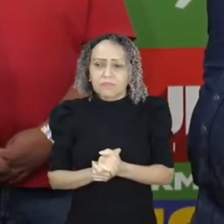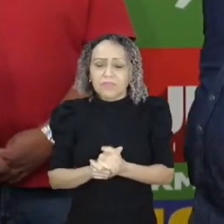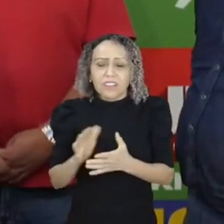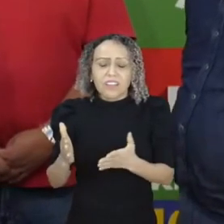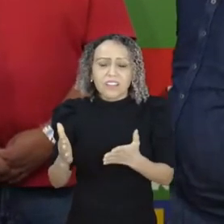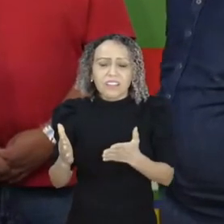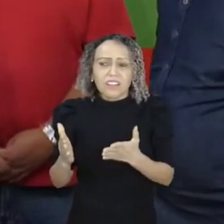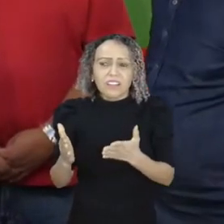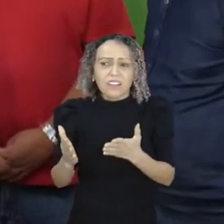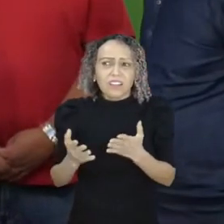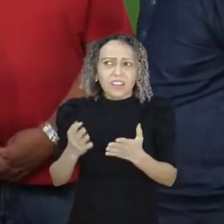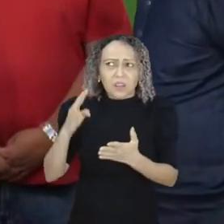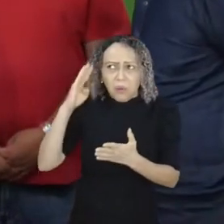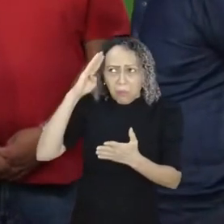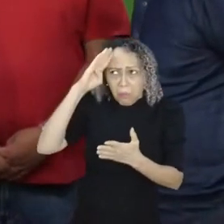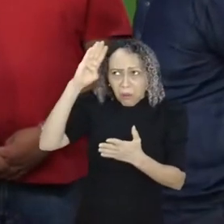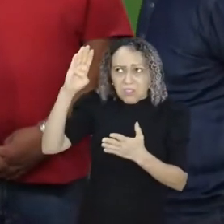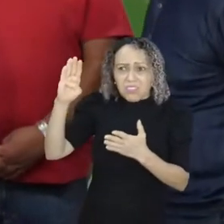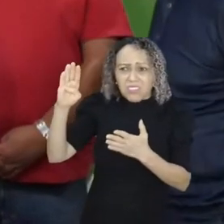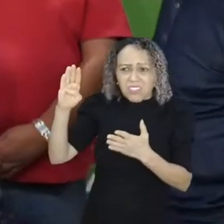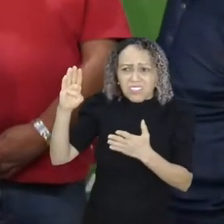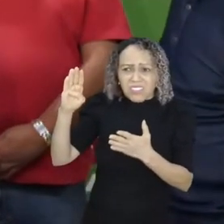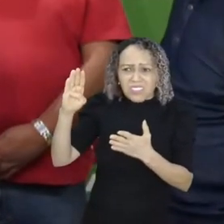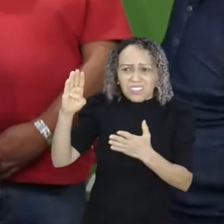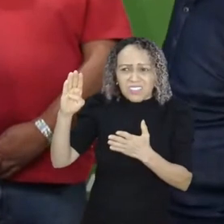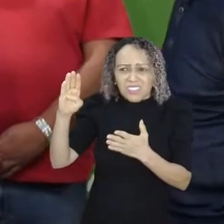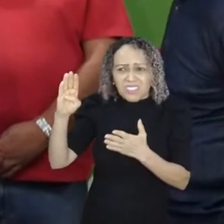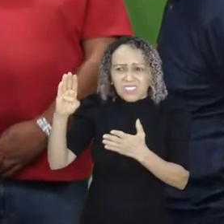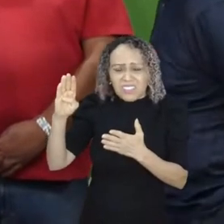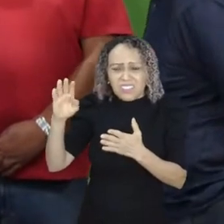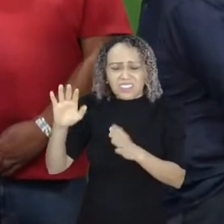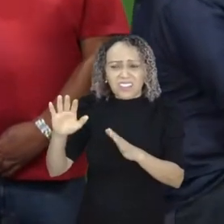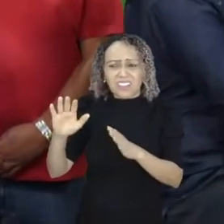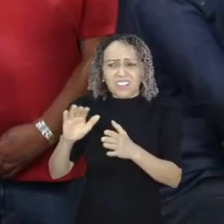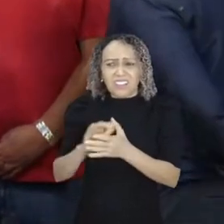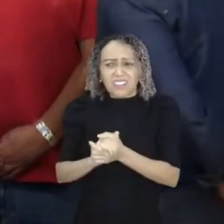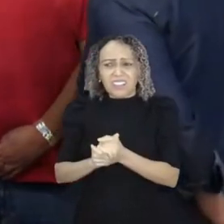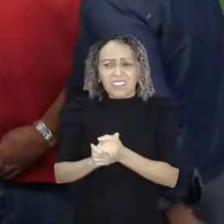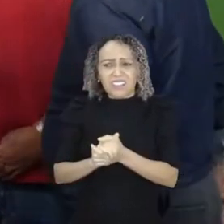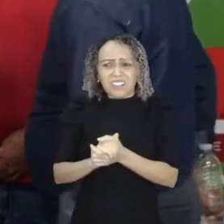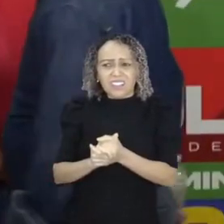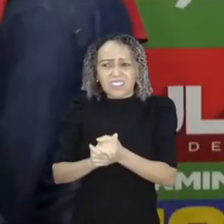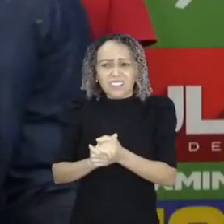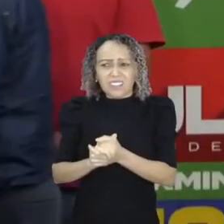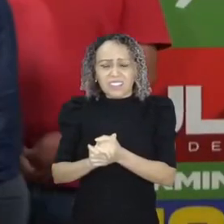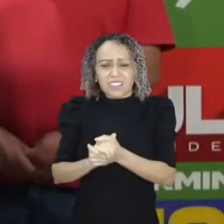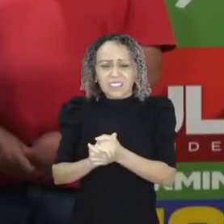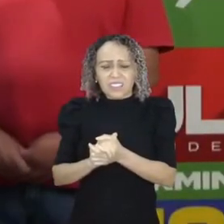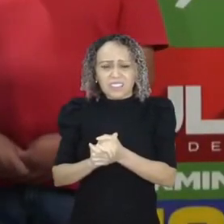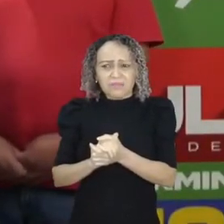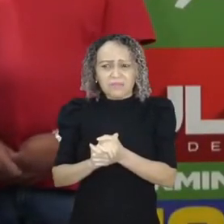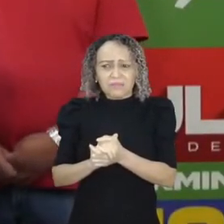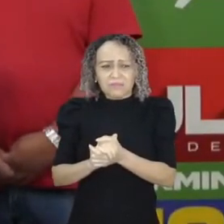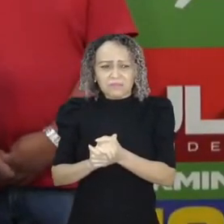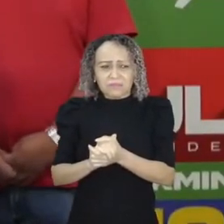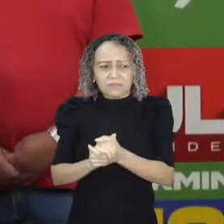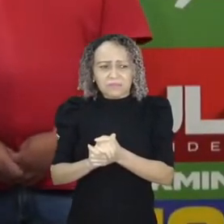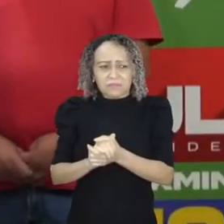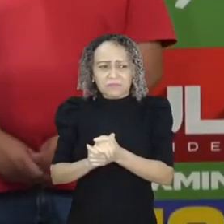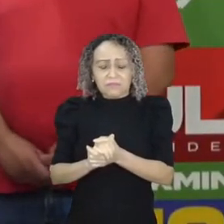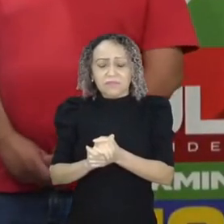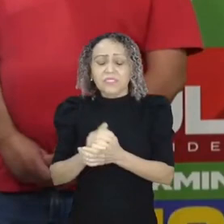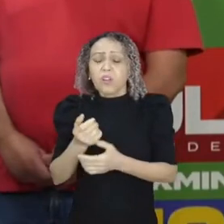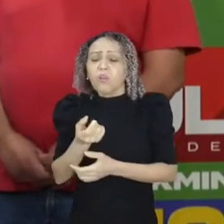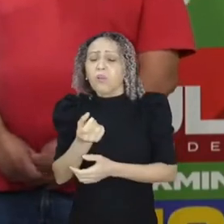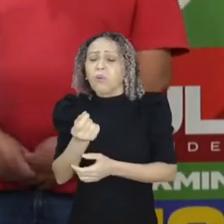E ele fez o quê? Nos 4 anos que ele ficou lá no Ministério da Infraestrutura. Quantos centavos ele botou aqui em Campinas? Você já